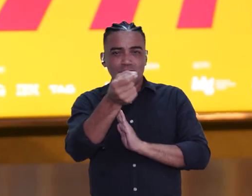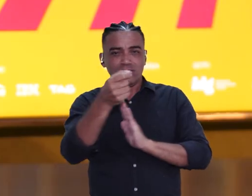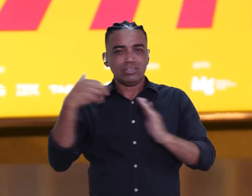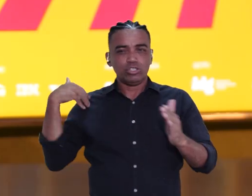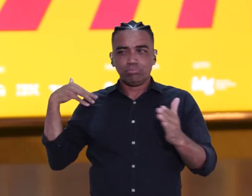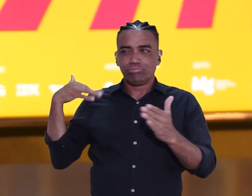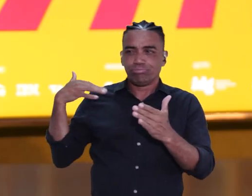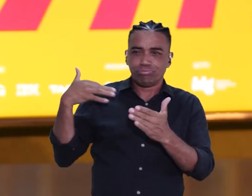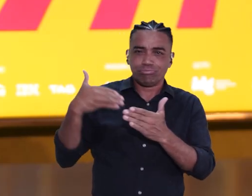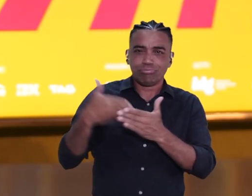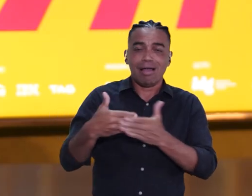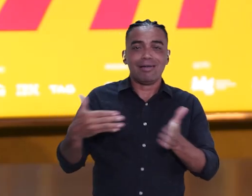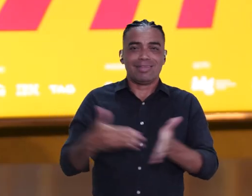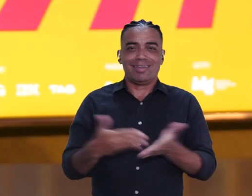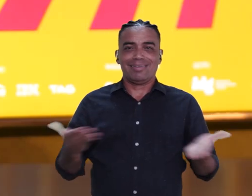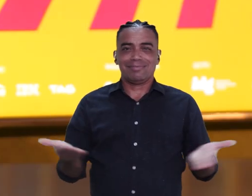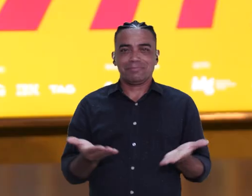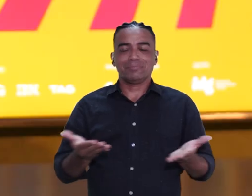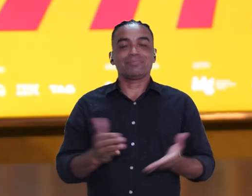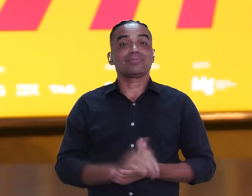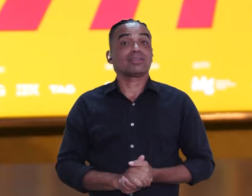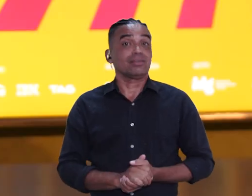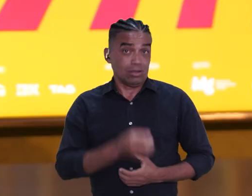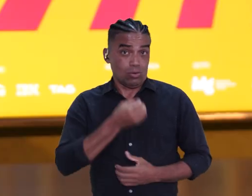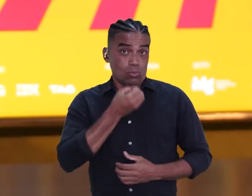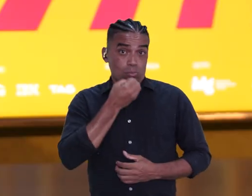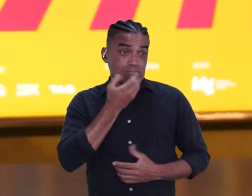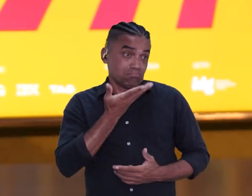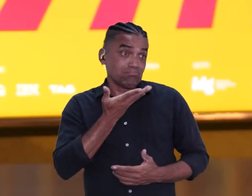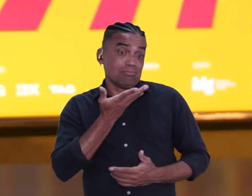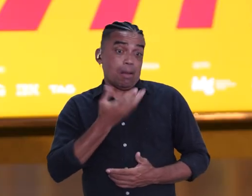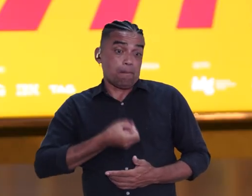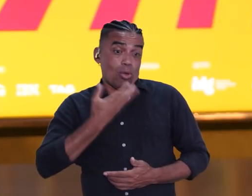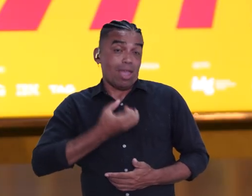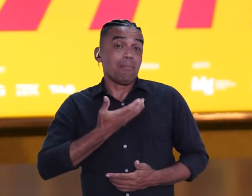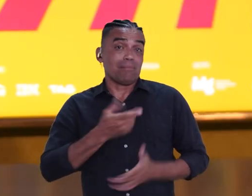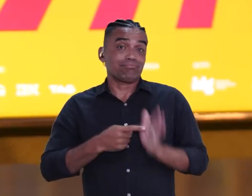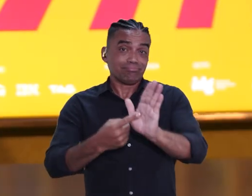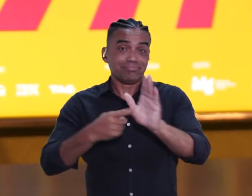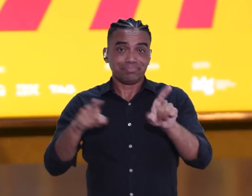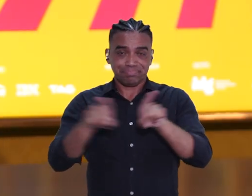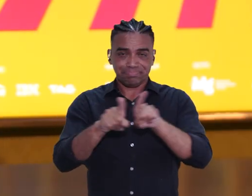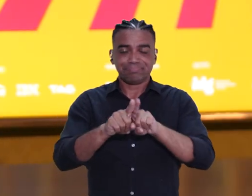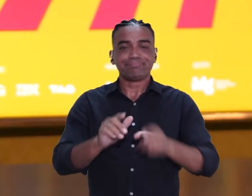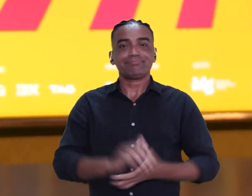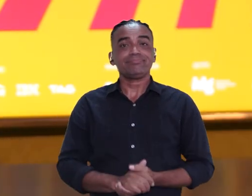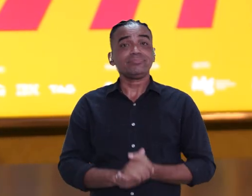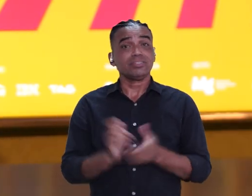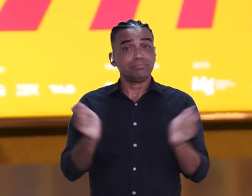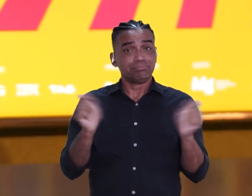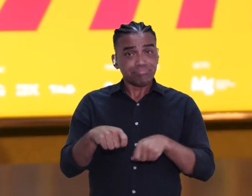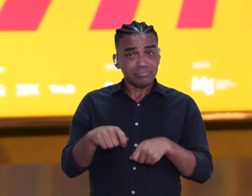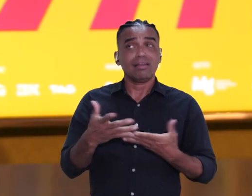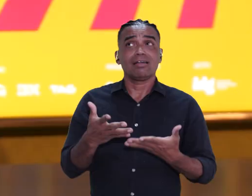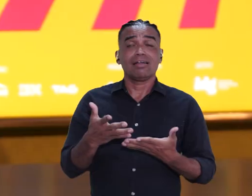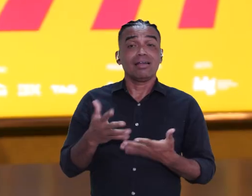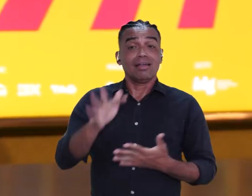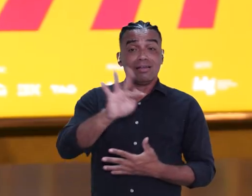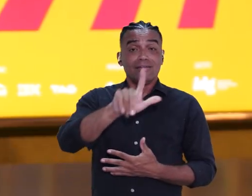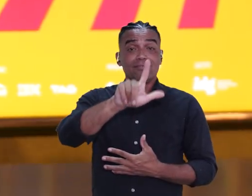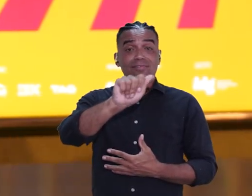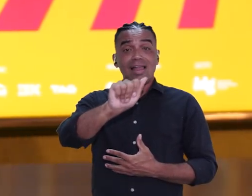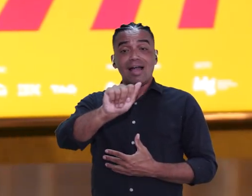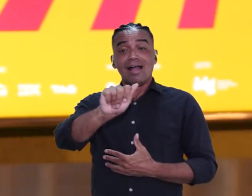cá, então, na qual o poema toca também. E, então, por isso, acho que a